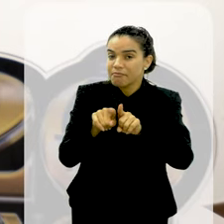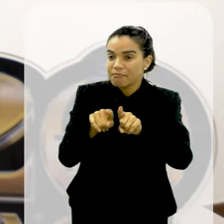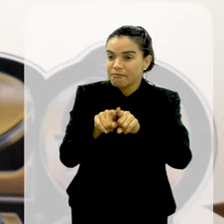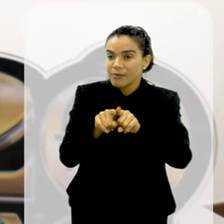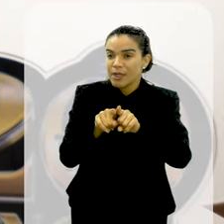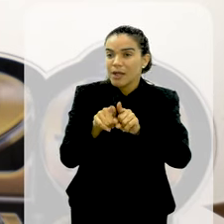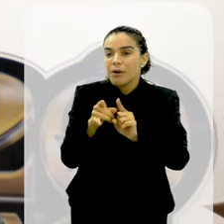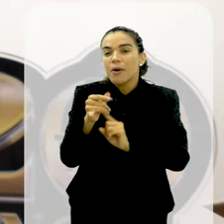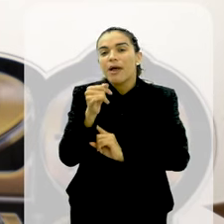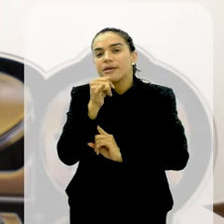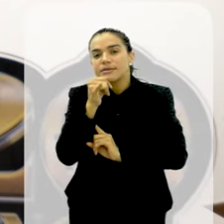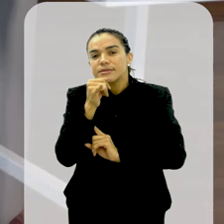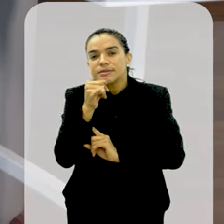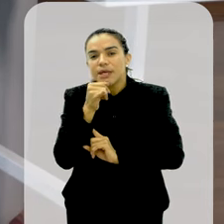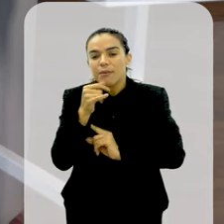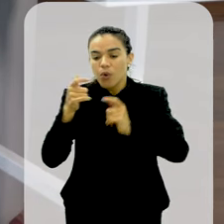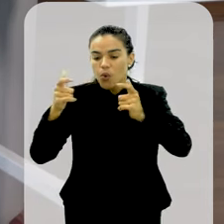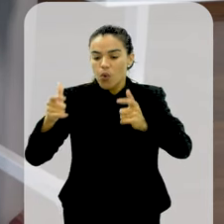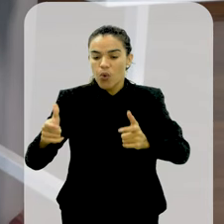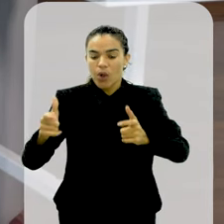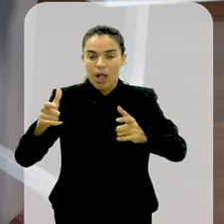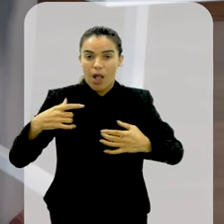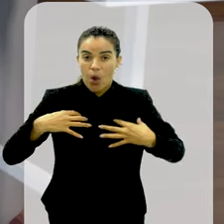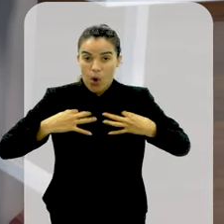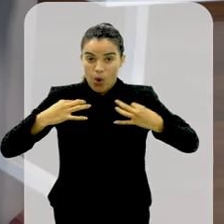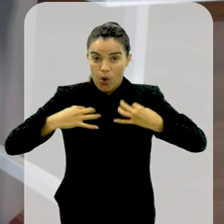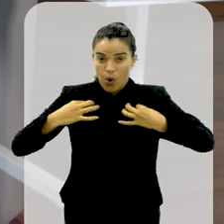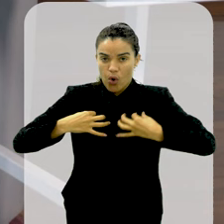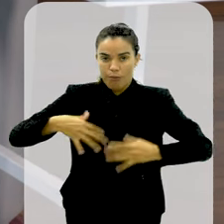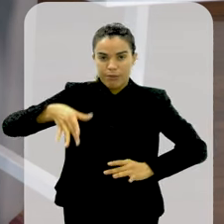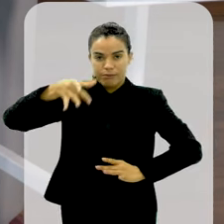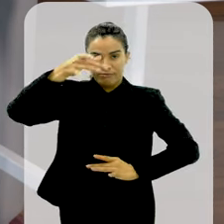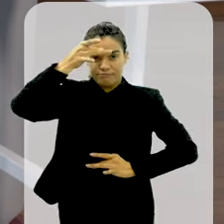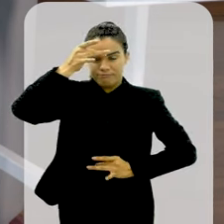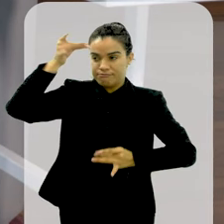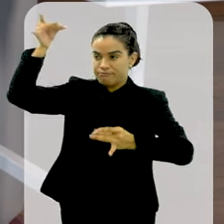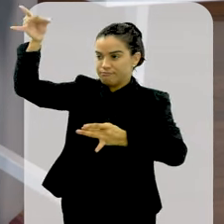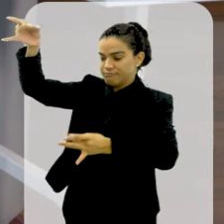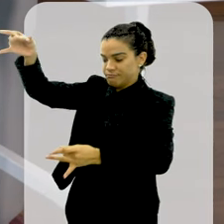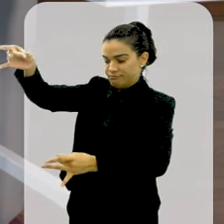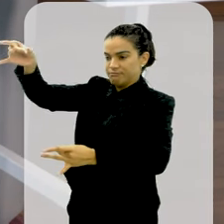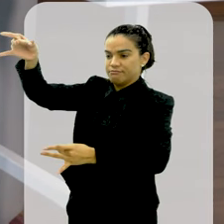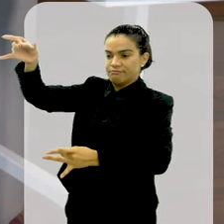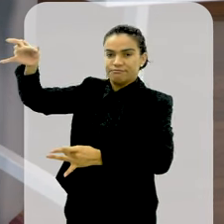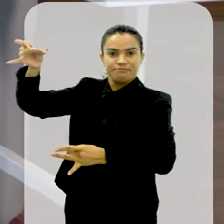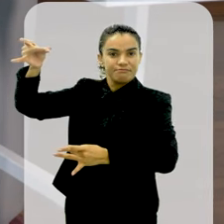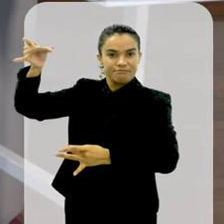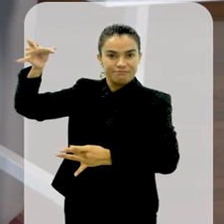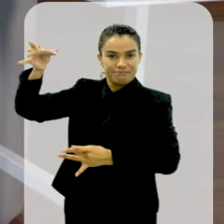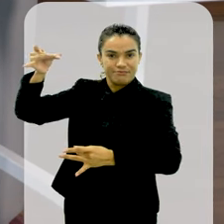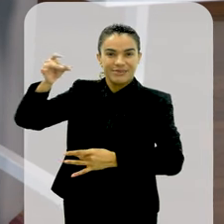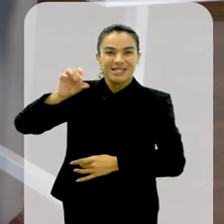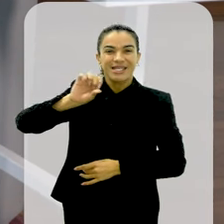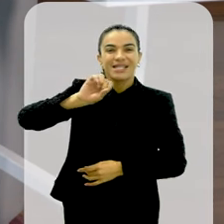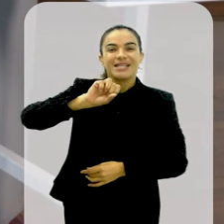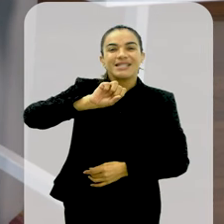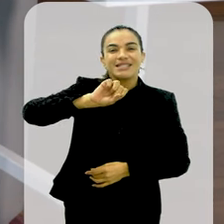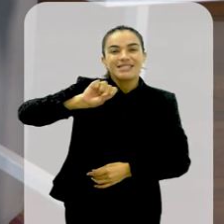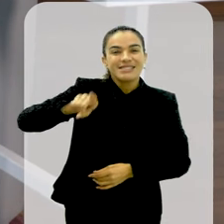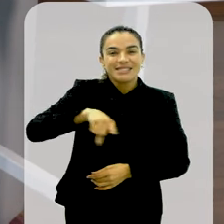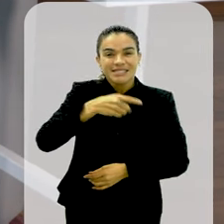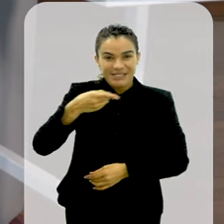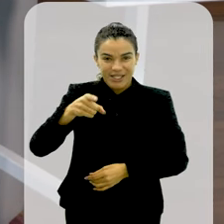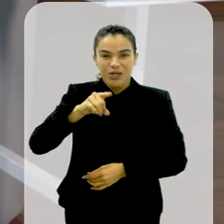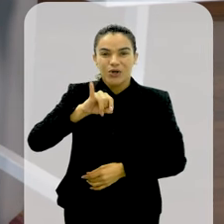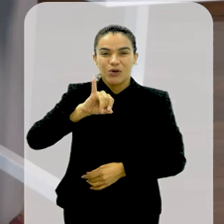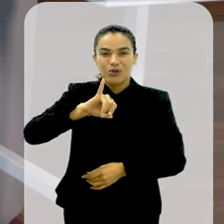pena ressaltar, de repente uma alegoria ficar exposta. É, nós tivemos do ano passado para esse, né, o São Jorge